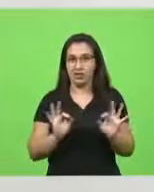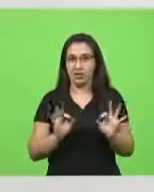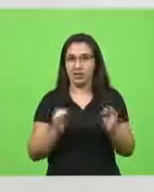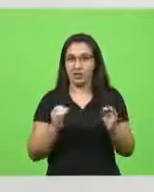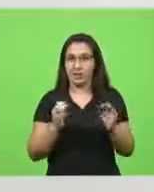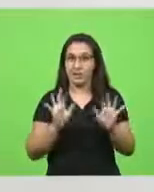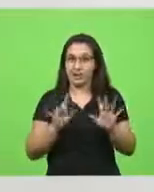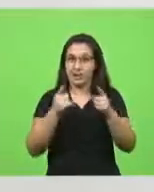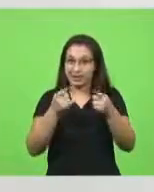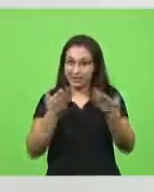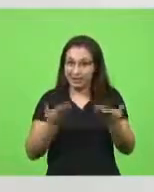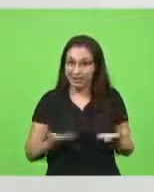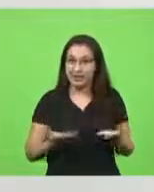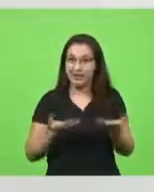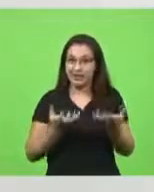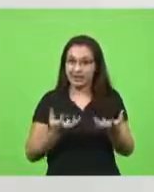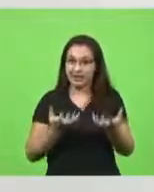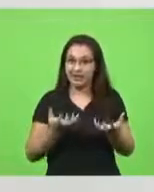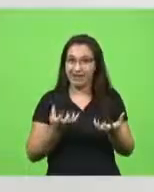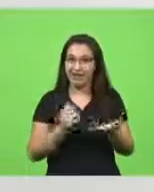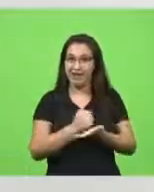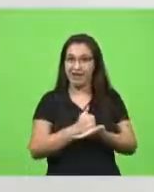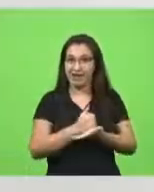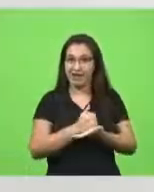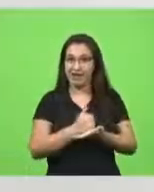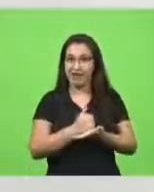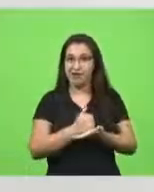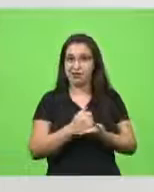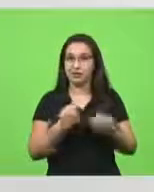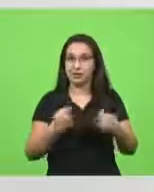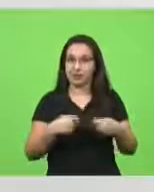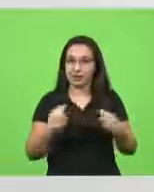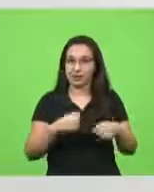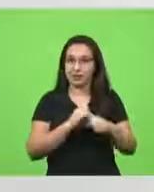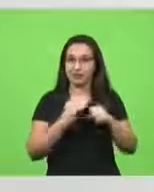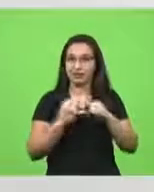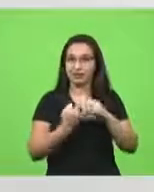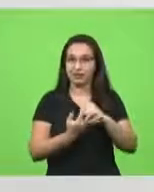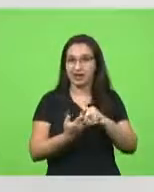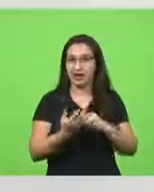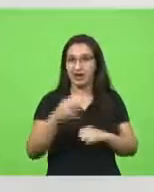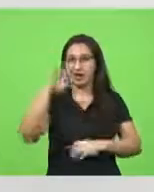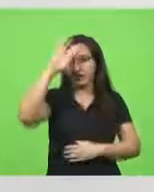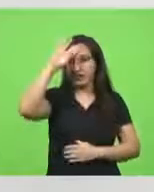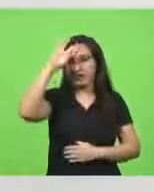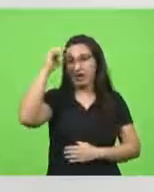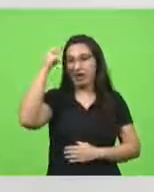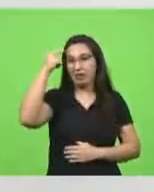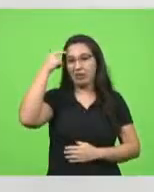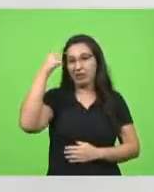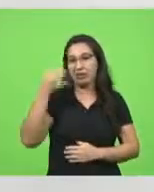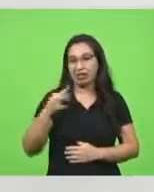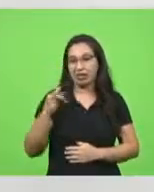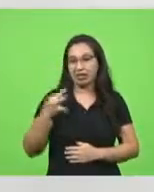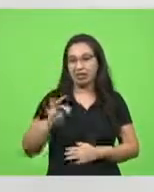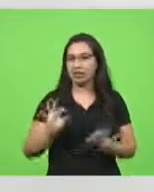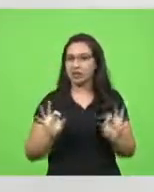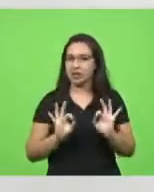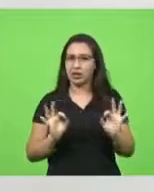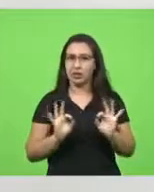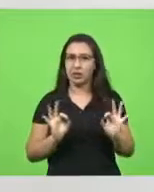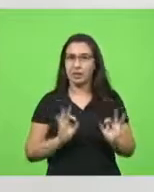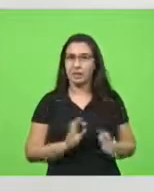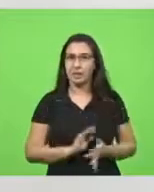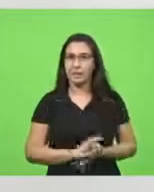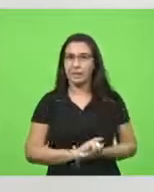Eu quero que seja feito um tratamento para o Covid. Não é para febre e dor de cabeça. Deputado Gessé